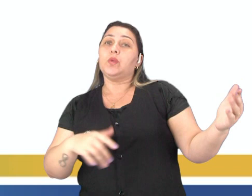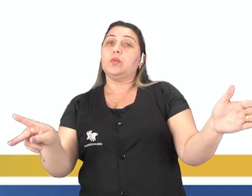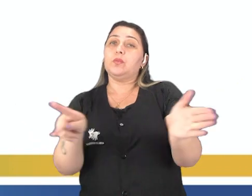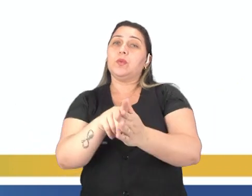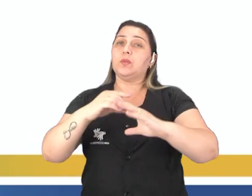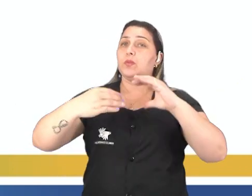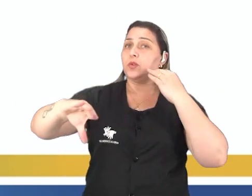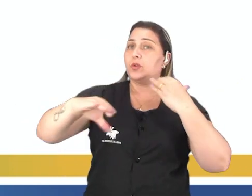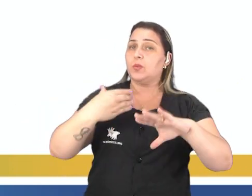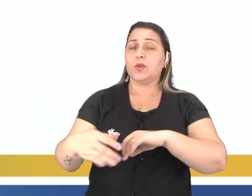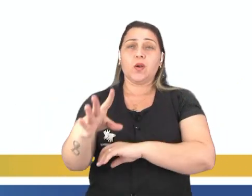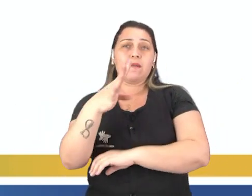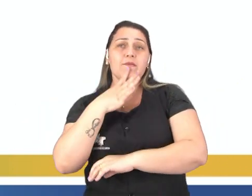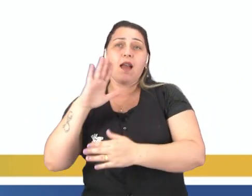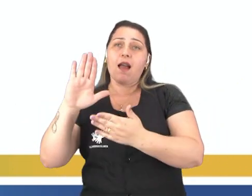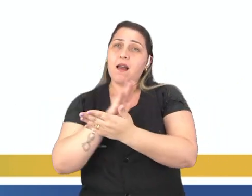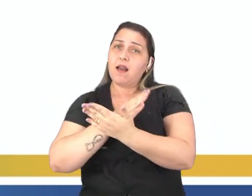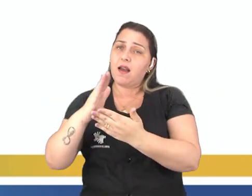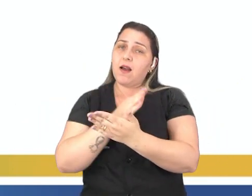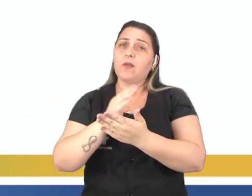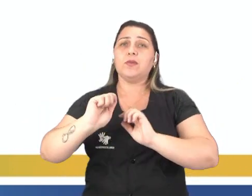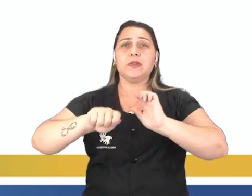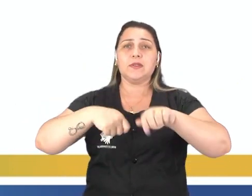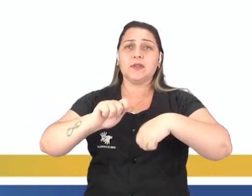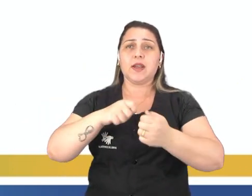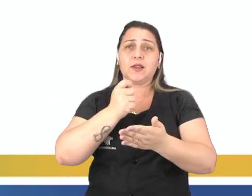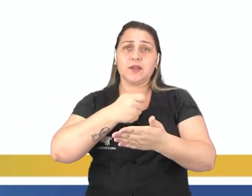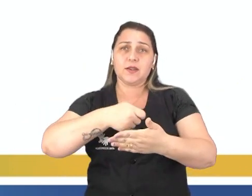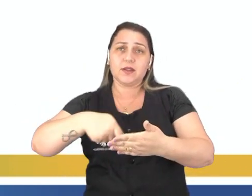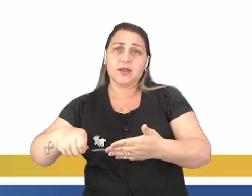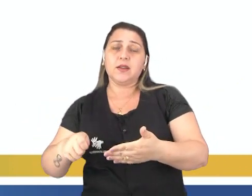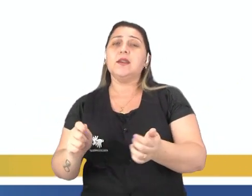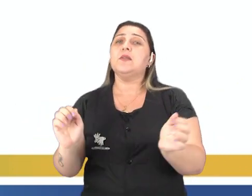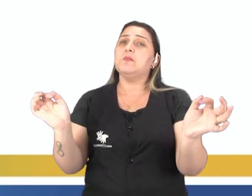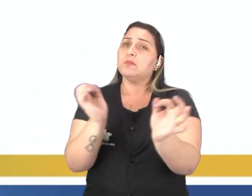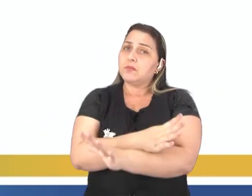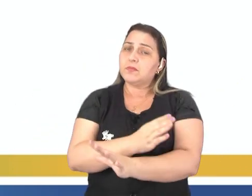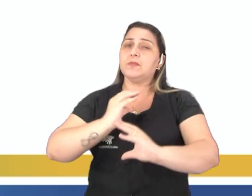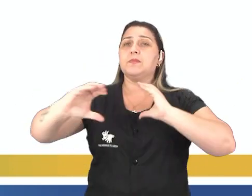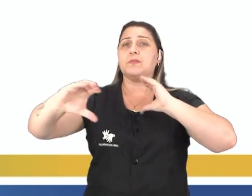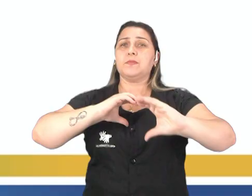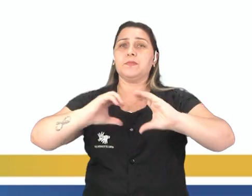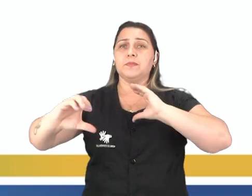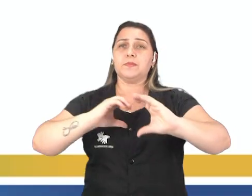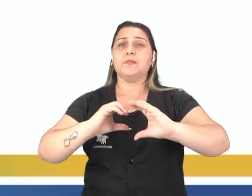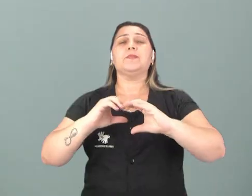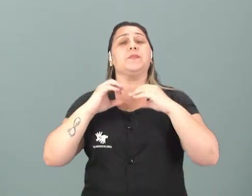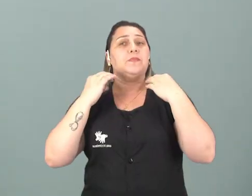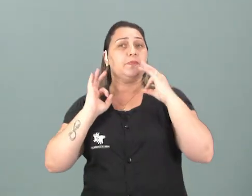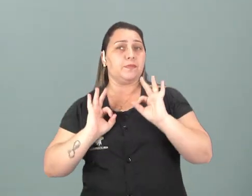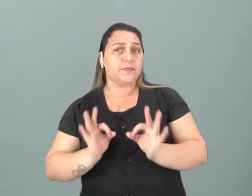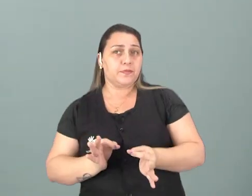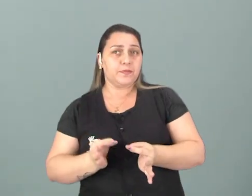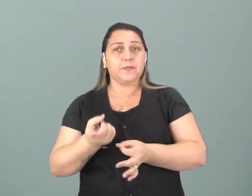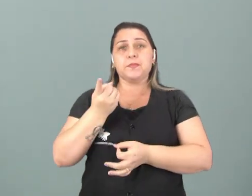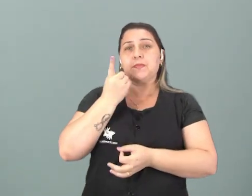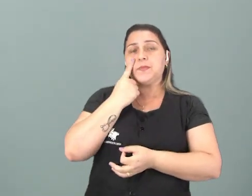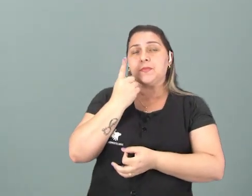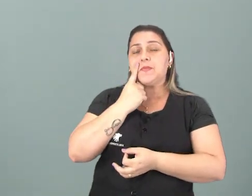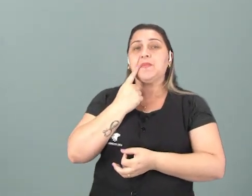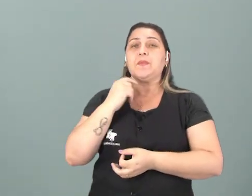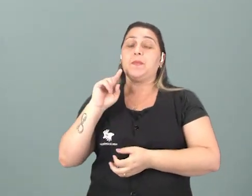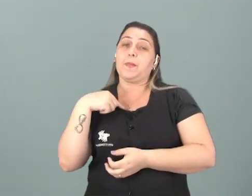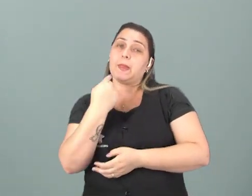músicas. Vamos conhecer alguns sinais gráficos que compõem a notação musical, certo? Então, olha aqui.